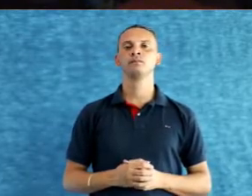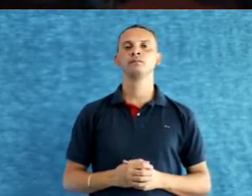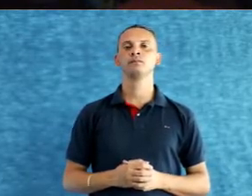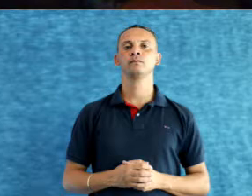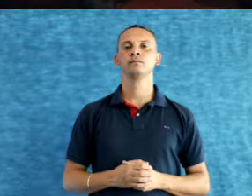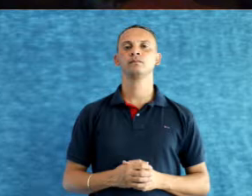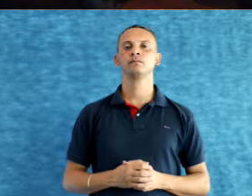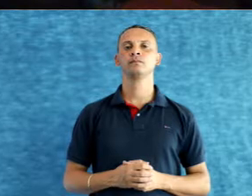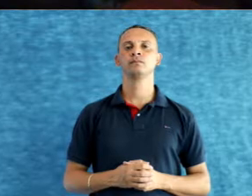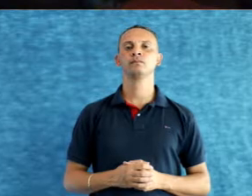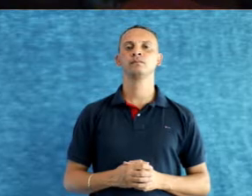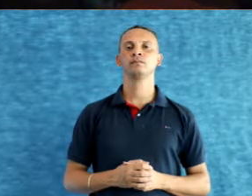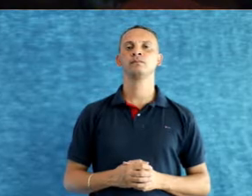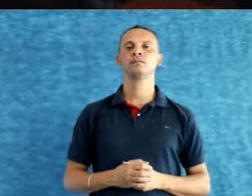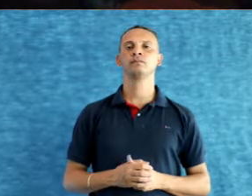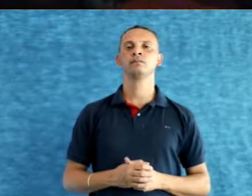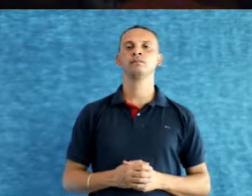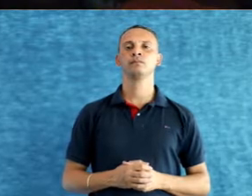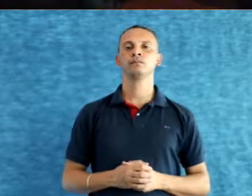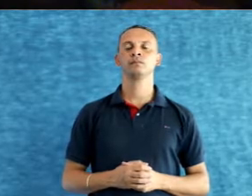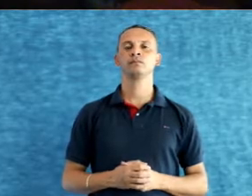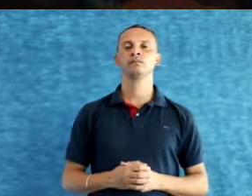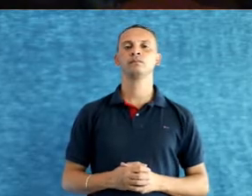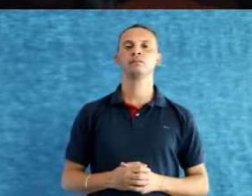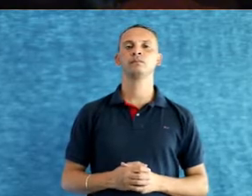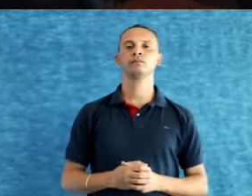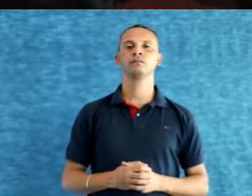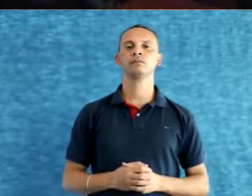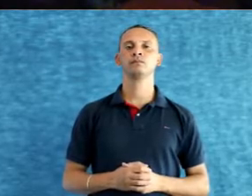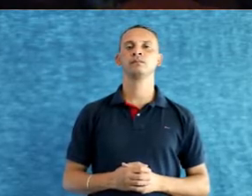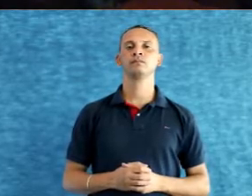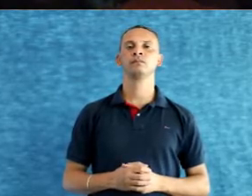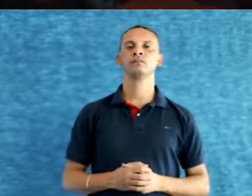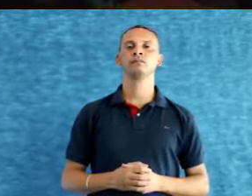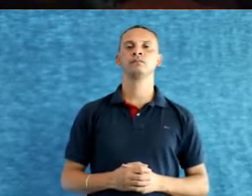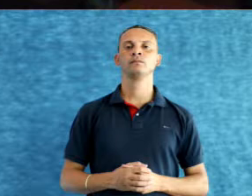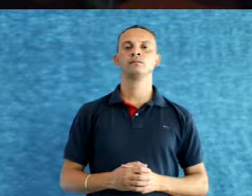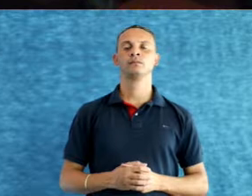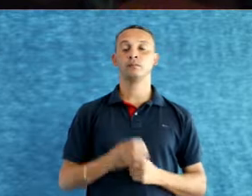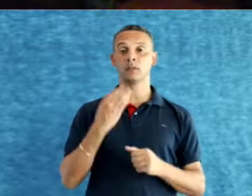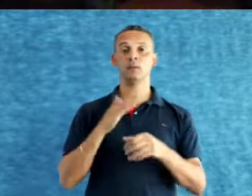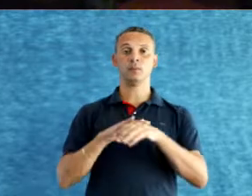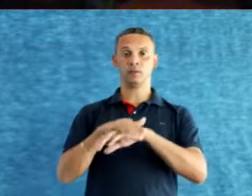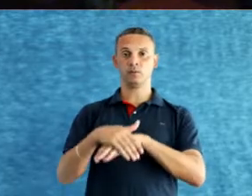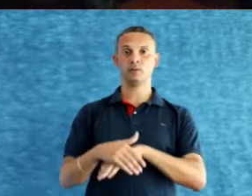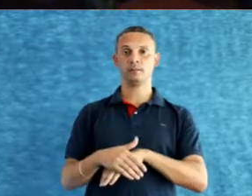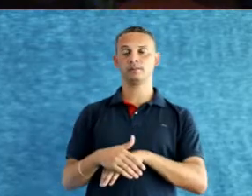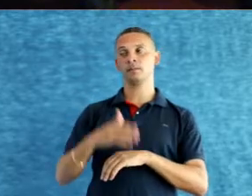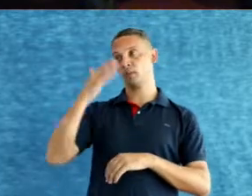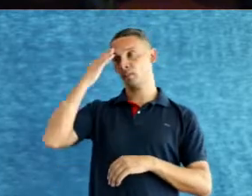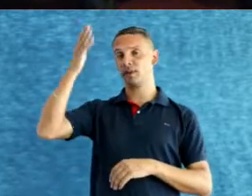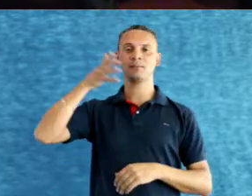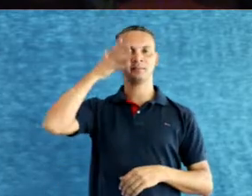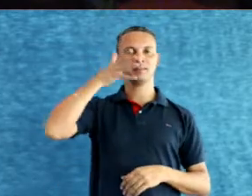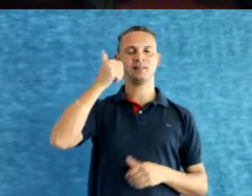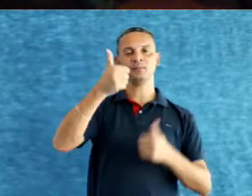ali, né? O que aconteceu? Nízia era... o pai dela